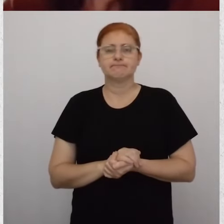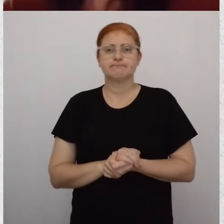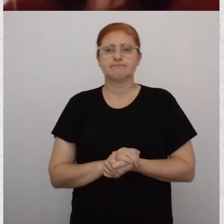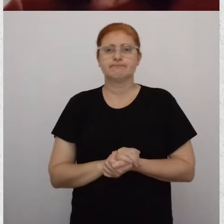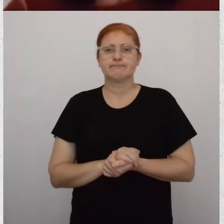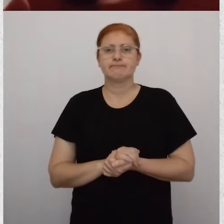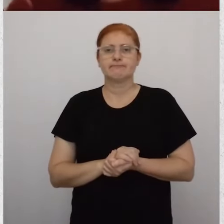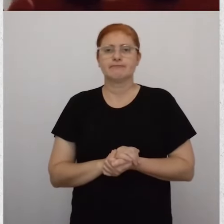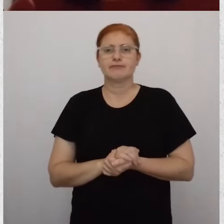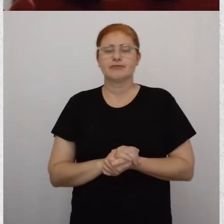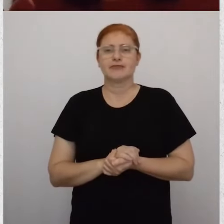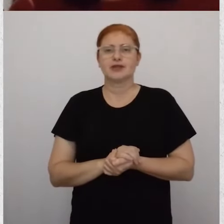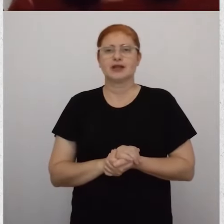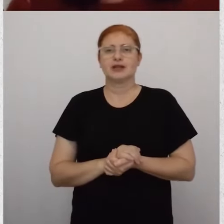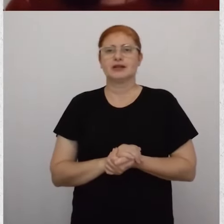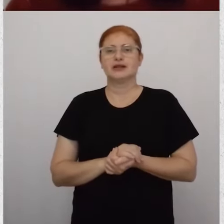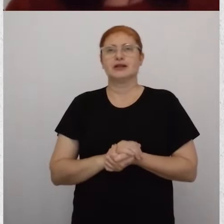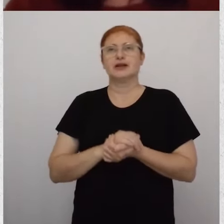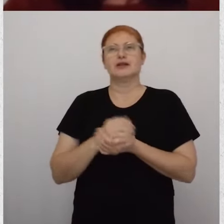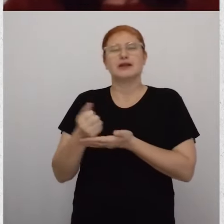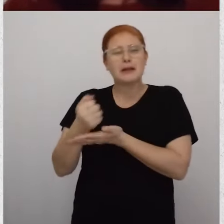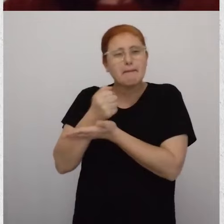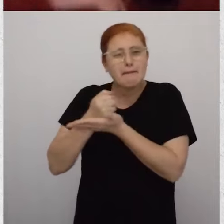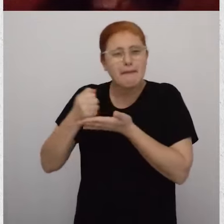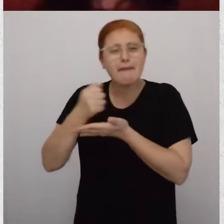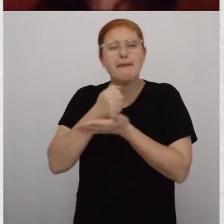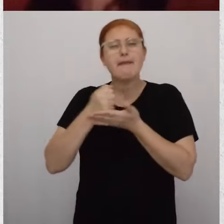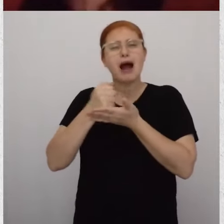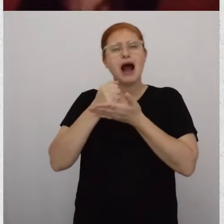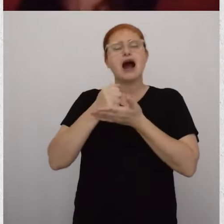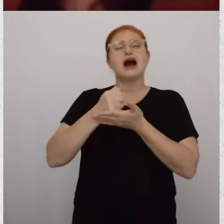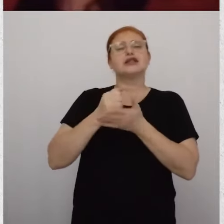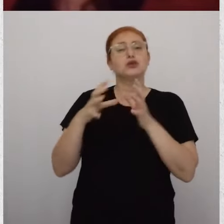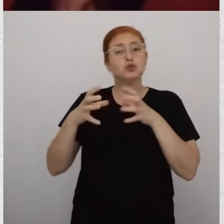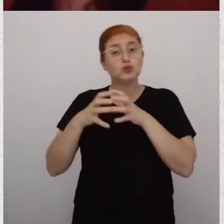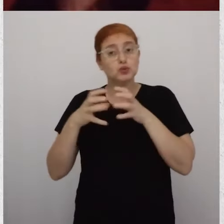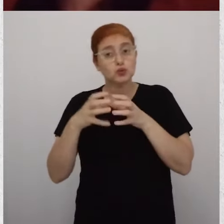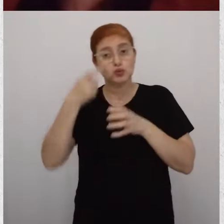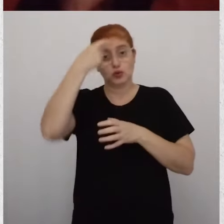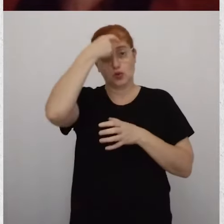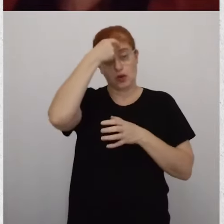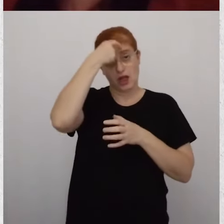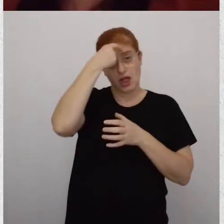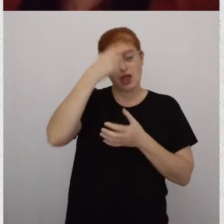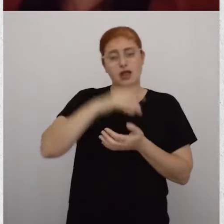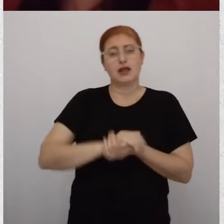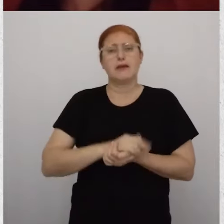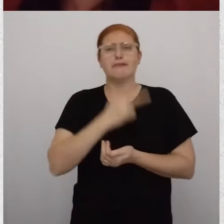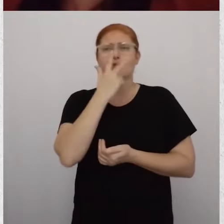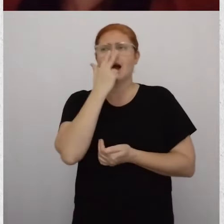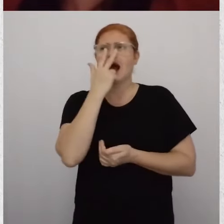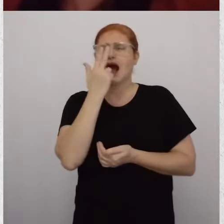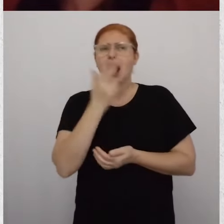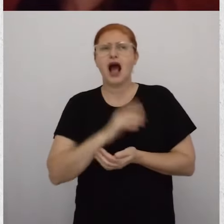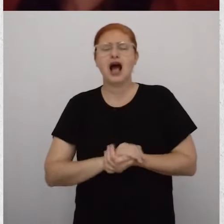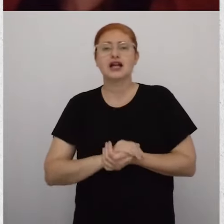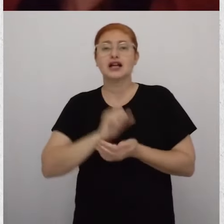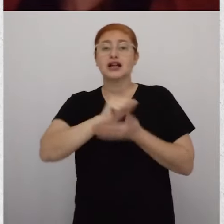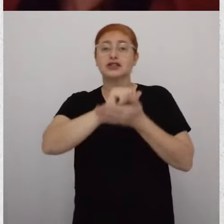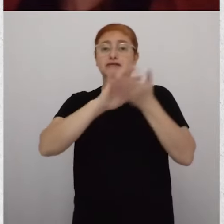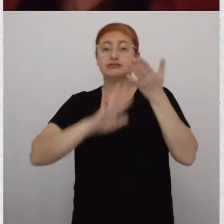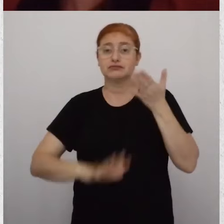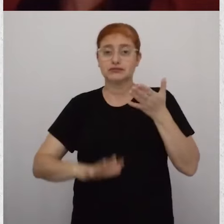ainda mais pegando dessa base dos grupos de autoconsciência, parece muito com as atividades